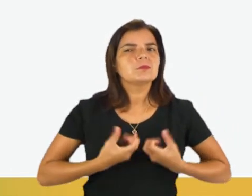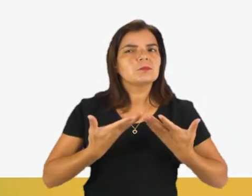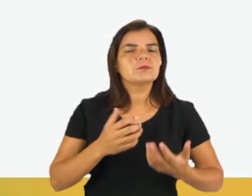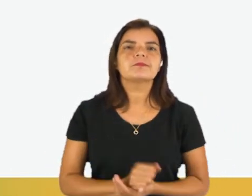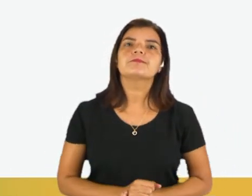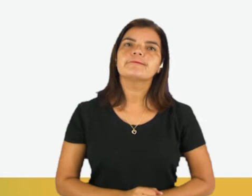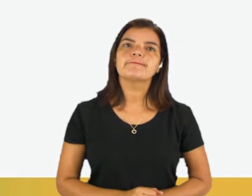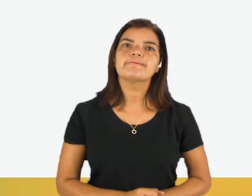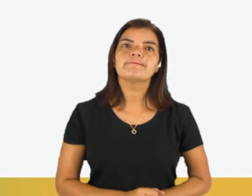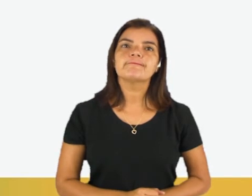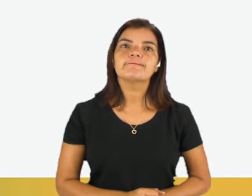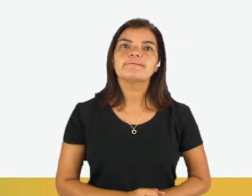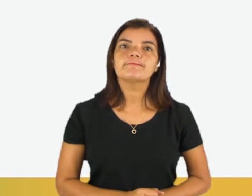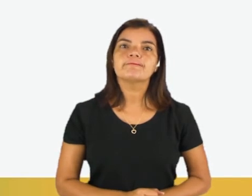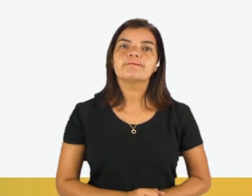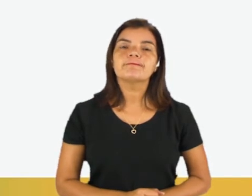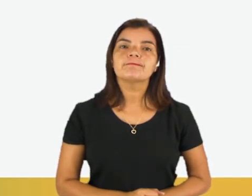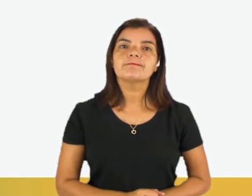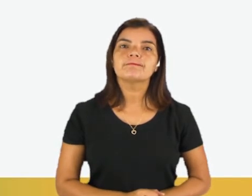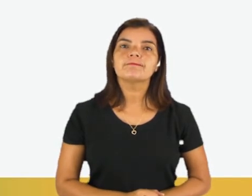Desabafo.